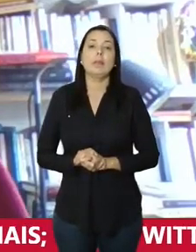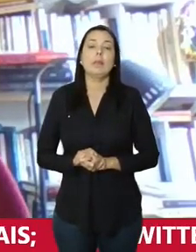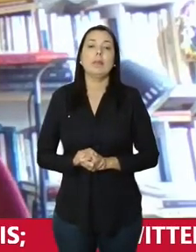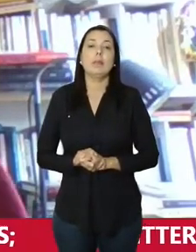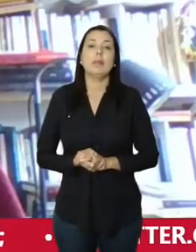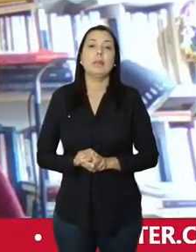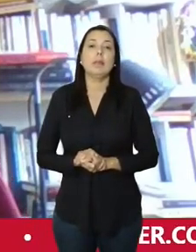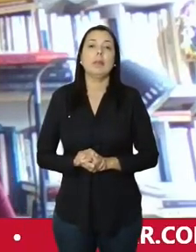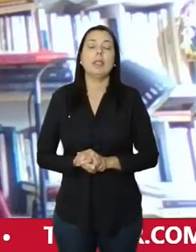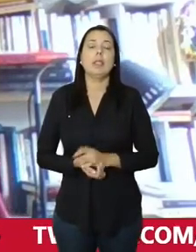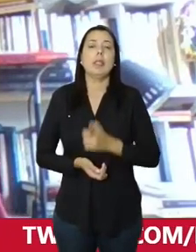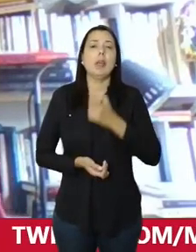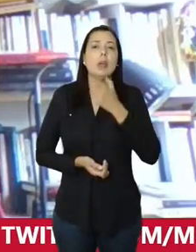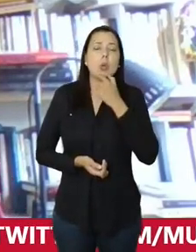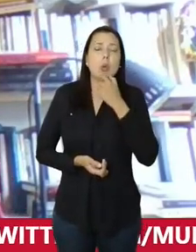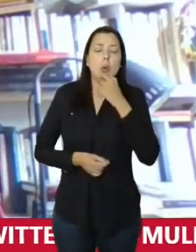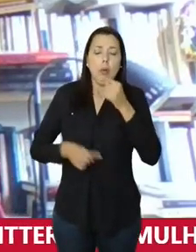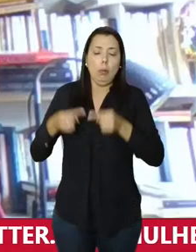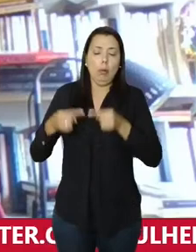da necropolítica,